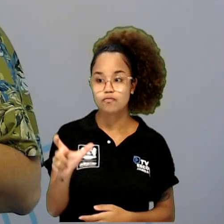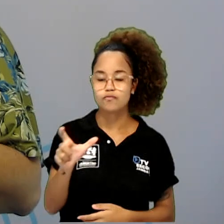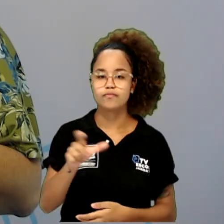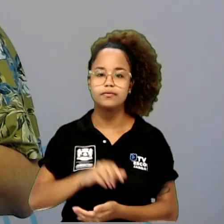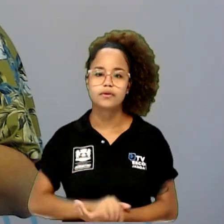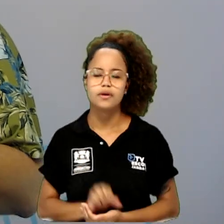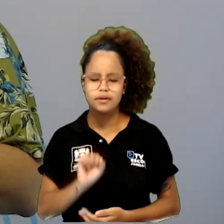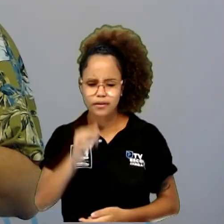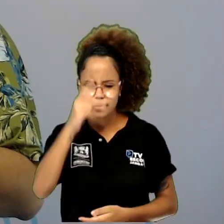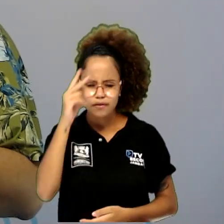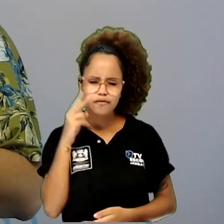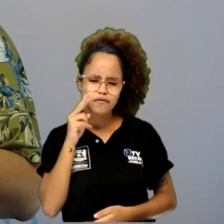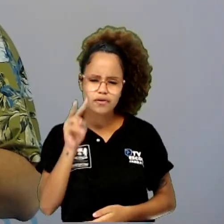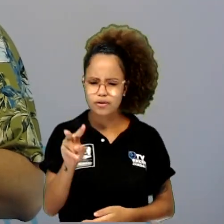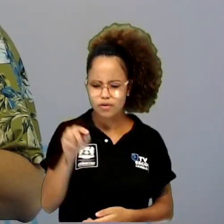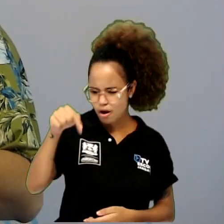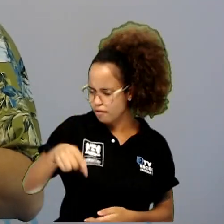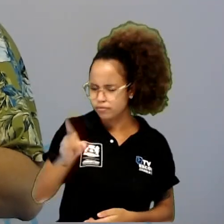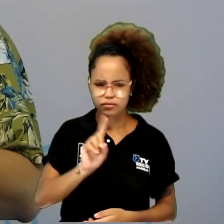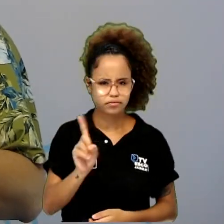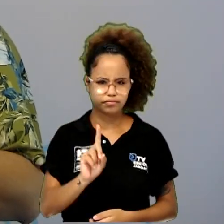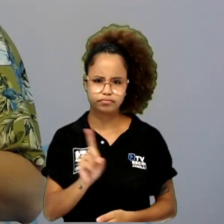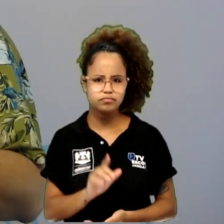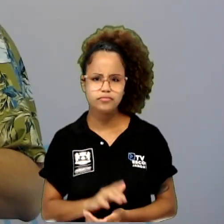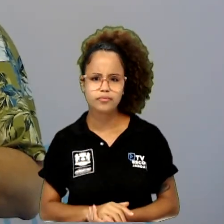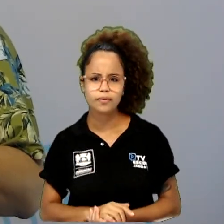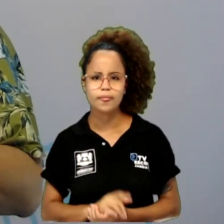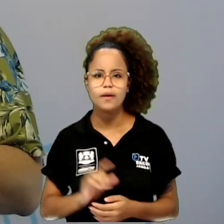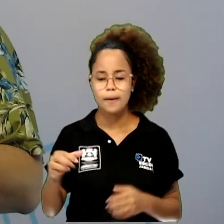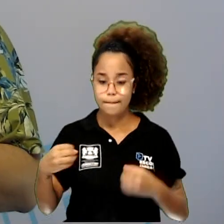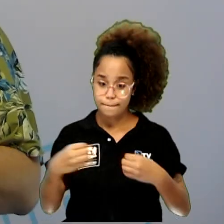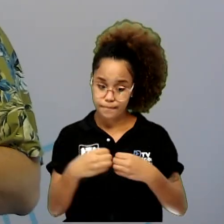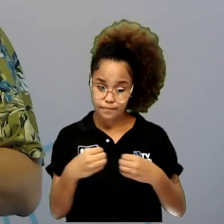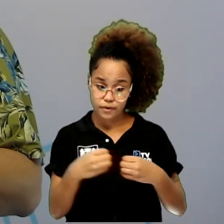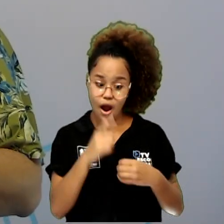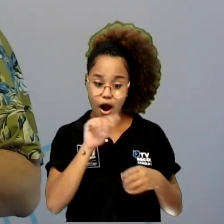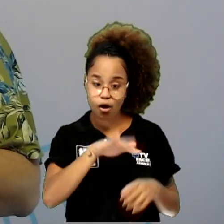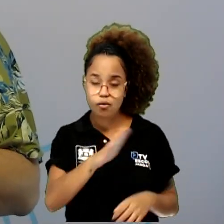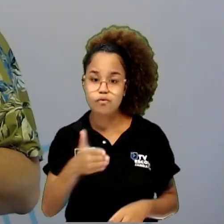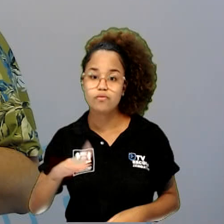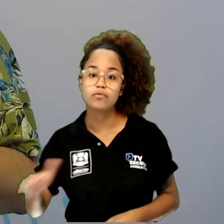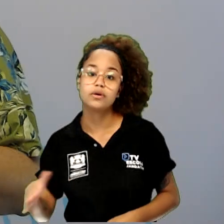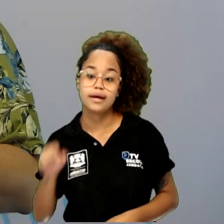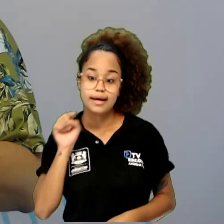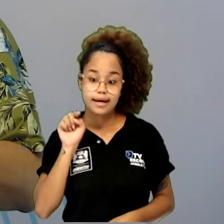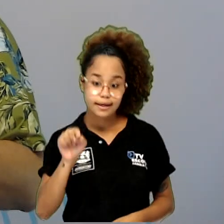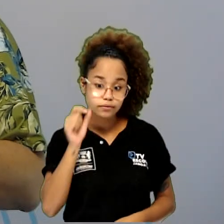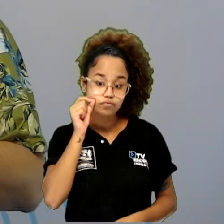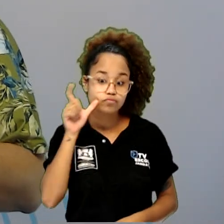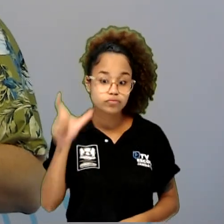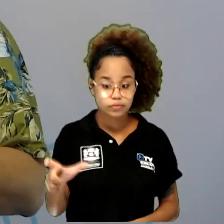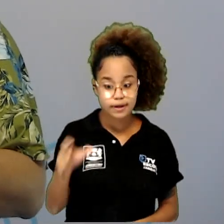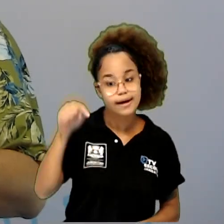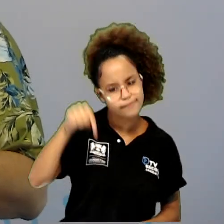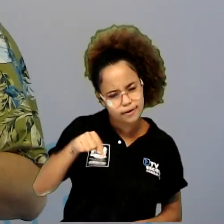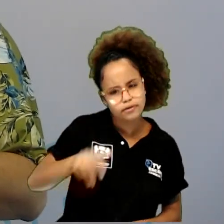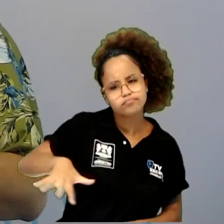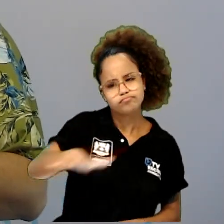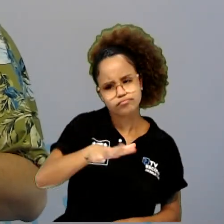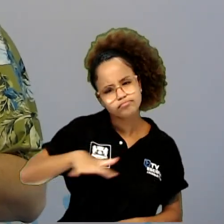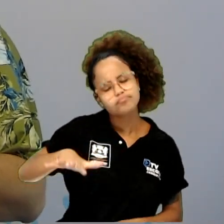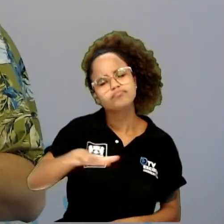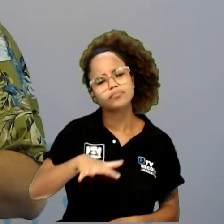de se conformar. O bicho não é daqui, que é a área perto do mar. Timbu é que é um bicho aqui dessa região, que vive